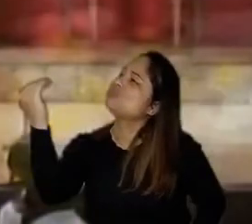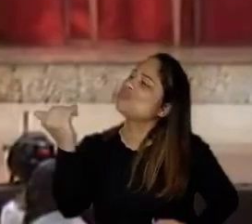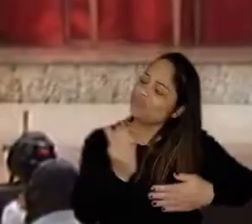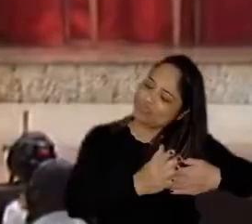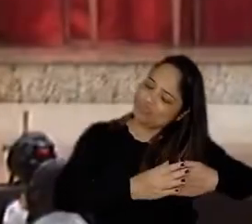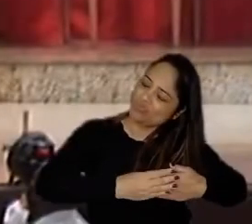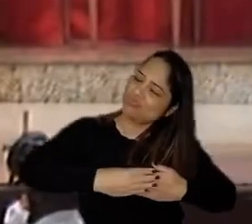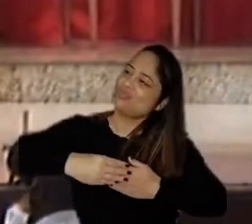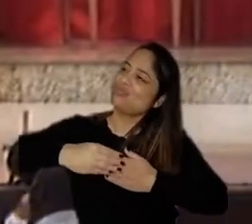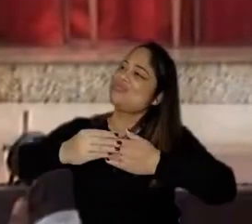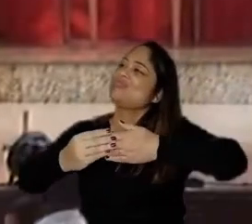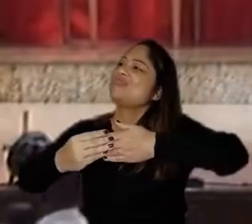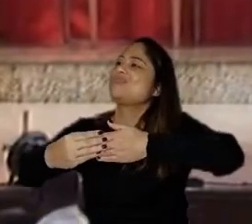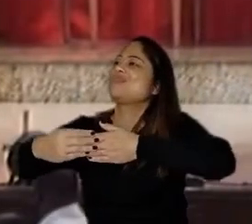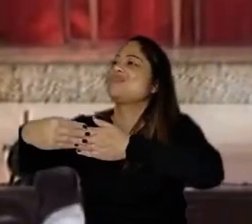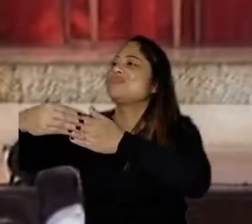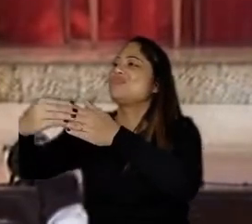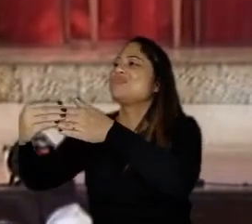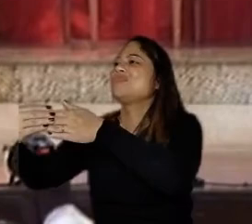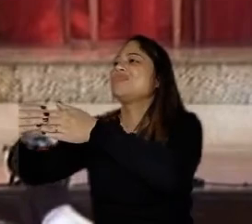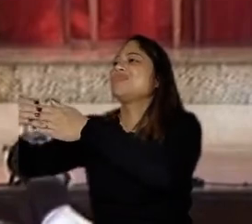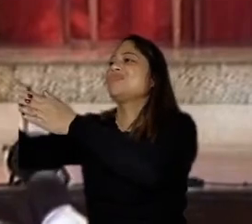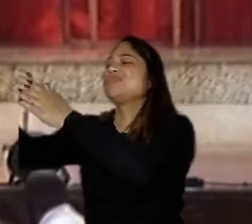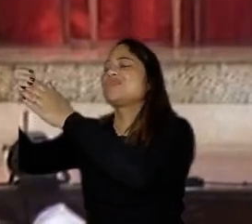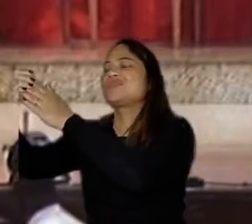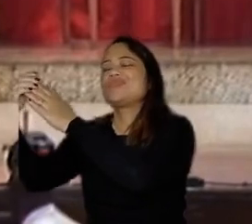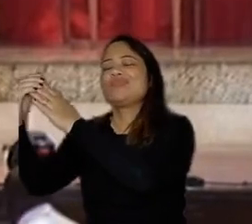Leva-me, Senhor.